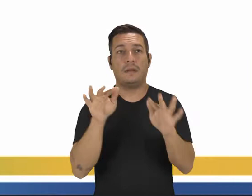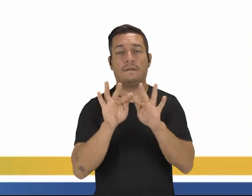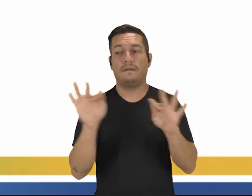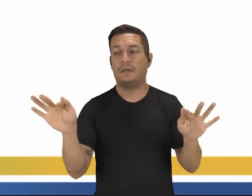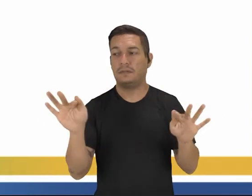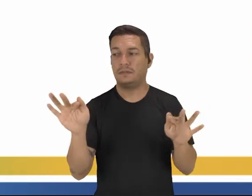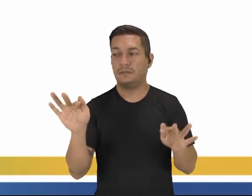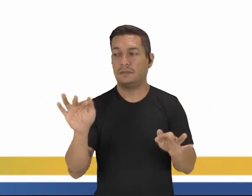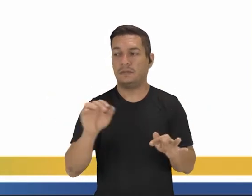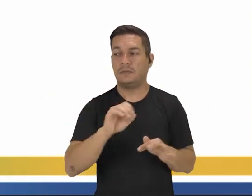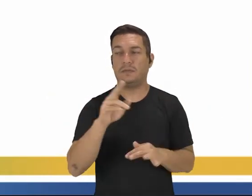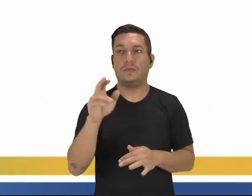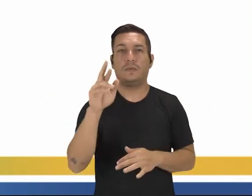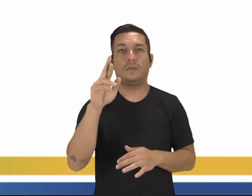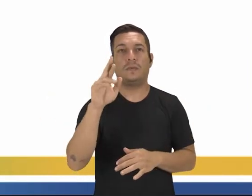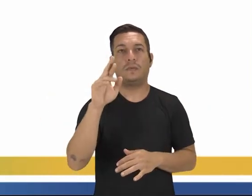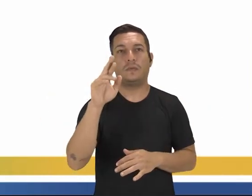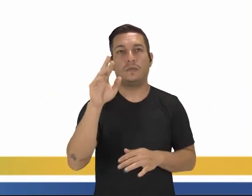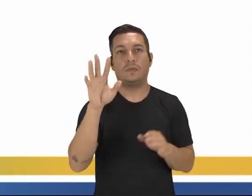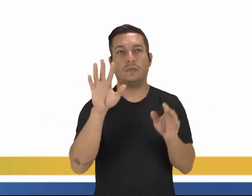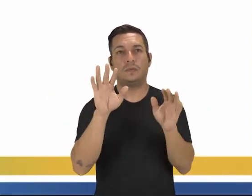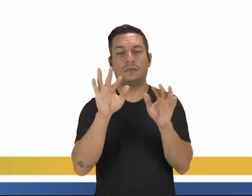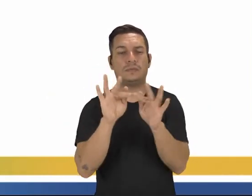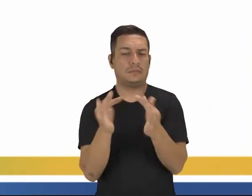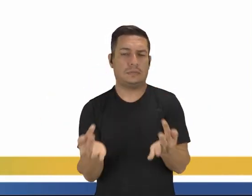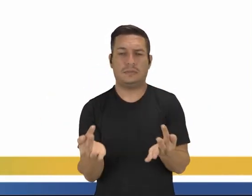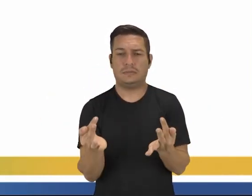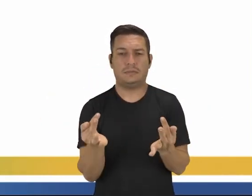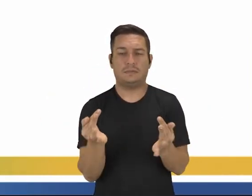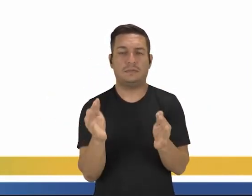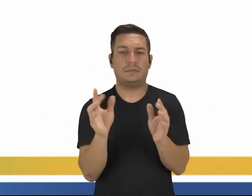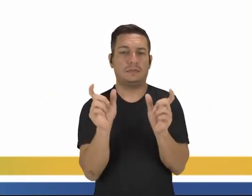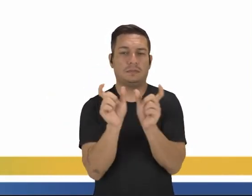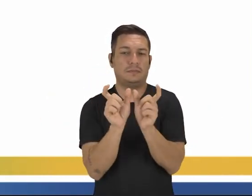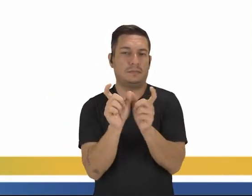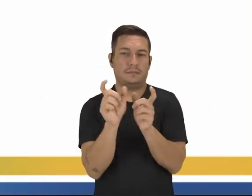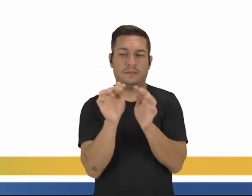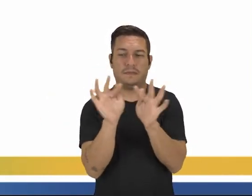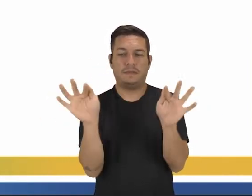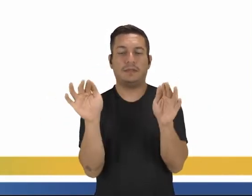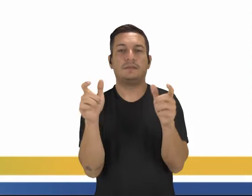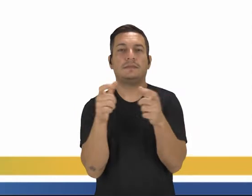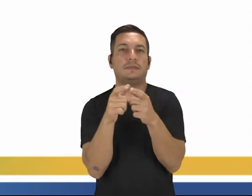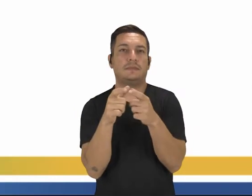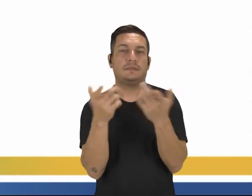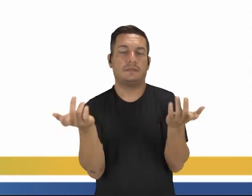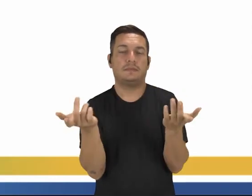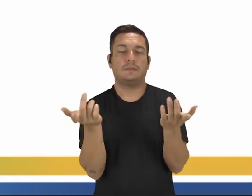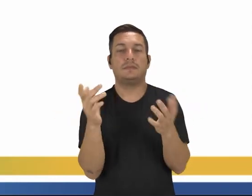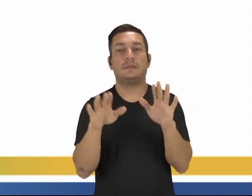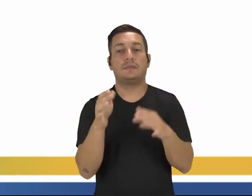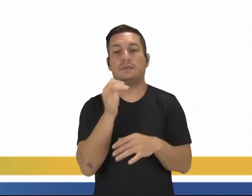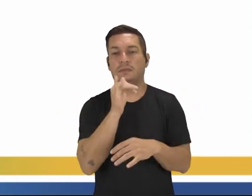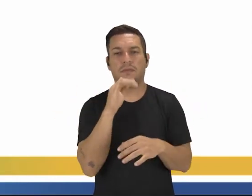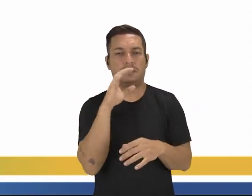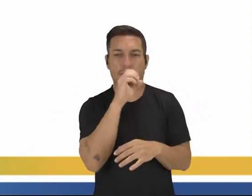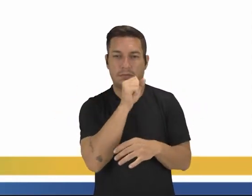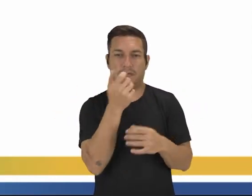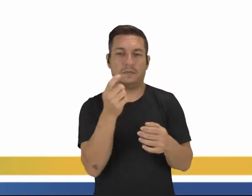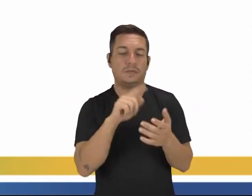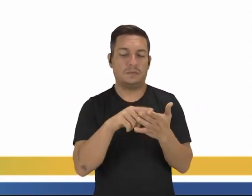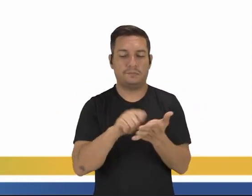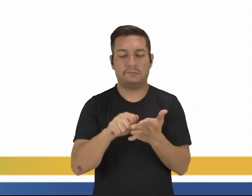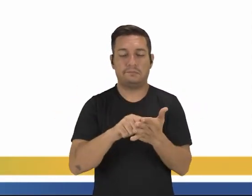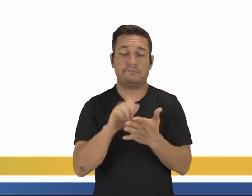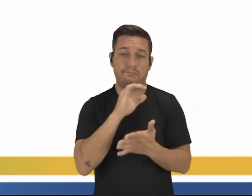frases ou orações curtas, ou seja, vão ser frases curtinhas, orações curtinhas, geralmente ditas bem rapidinho ali, ou escritas